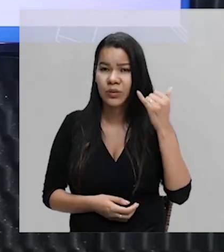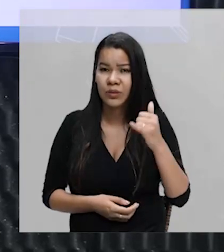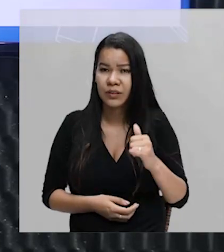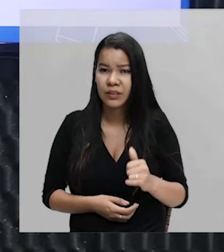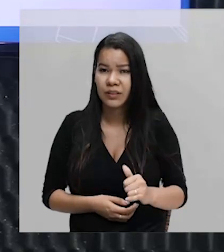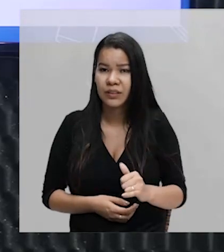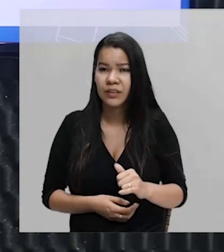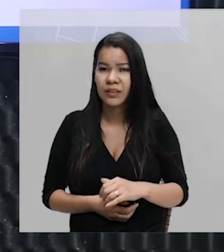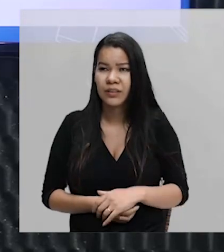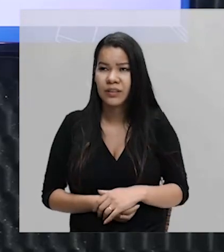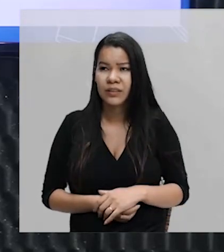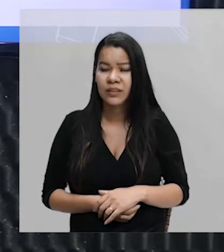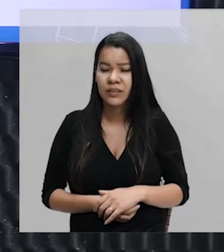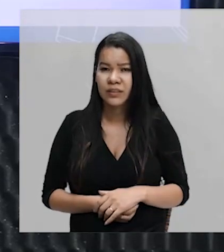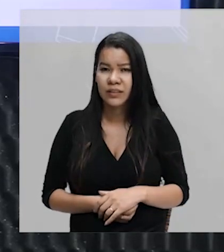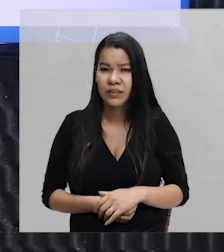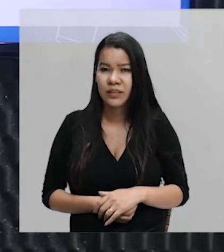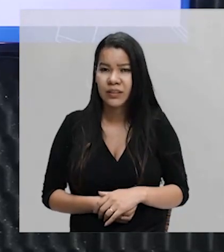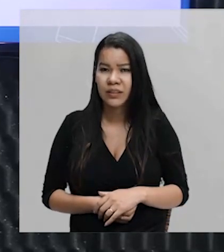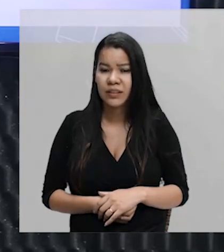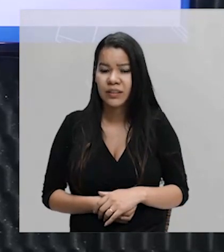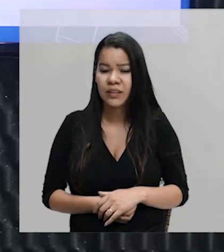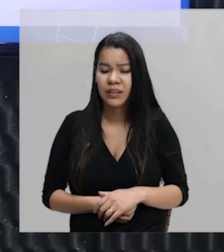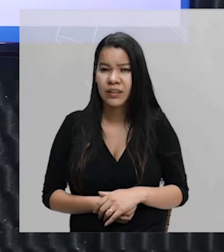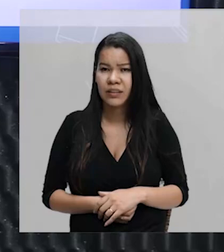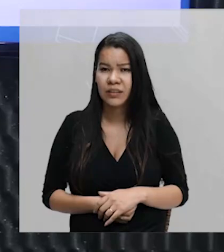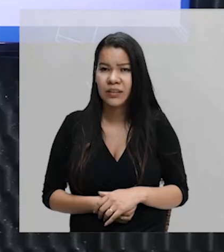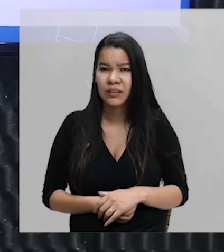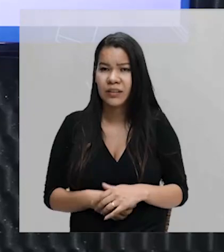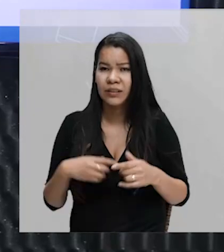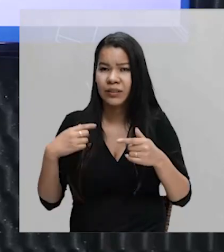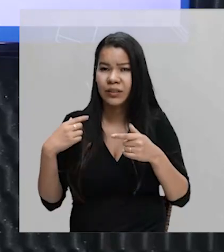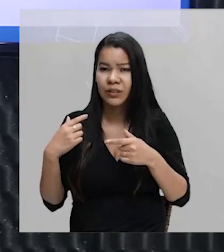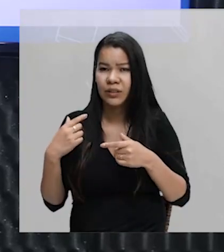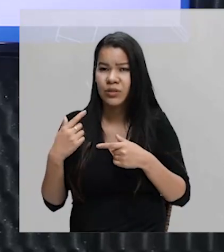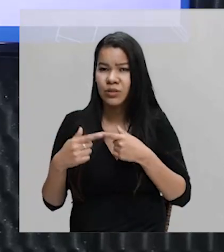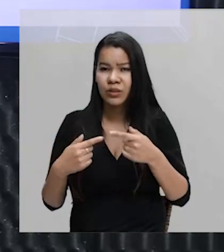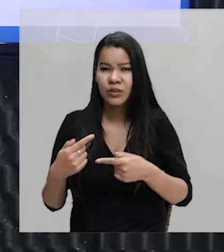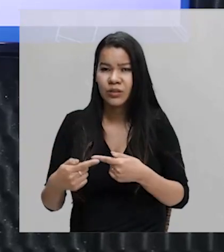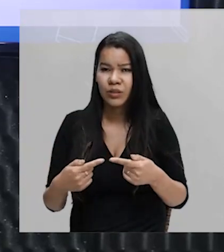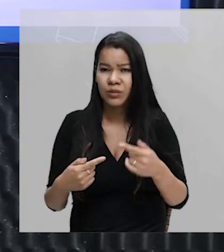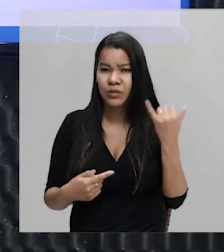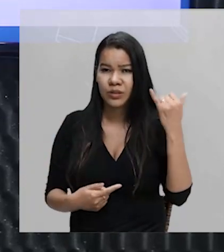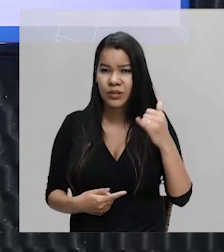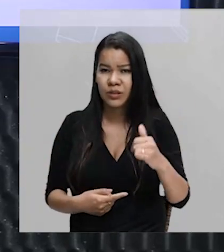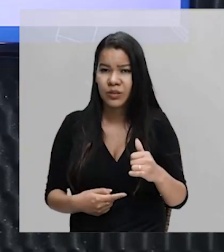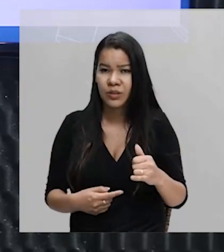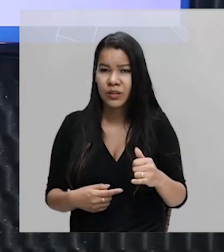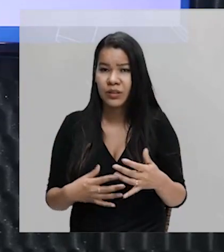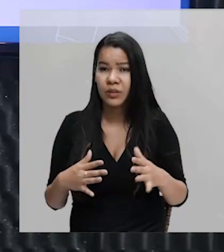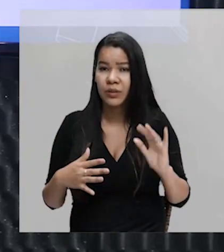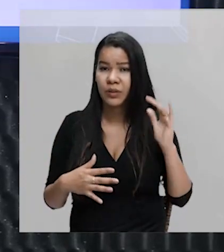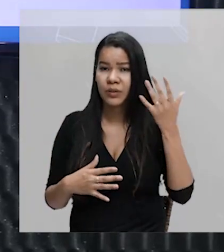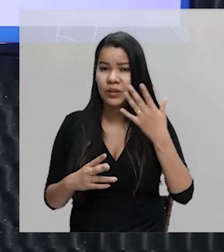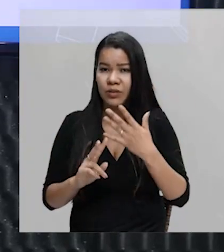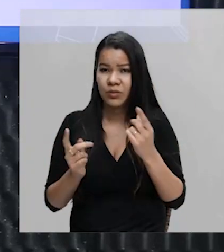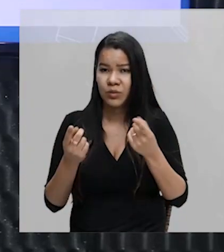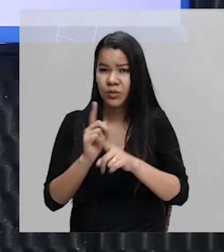elétrica nascendo, né? Então você tem a geração ali de energia elétrica, ok? Então acontece justamente por conta